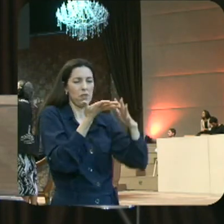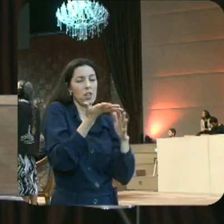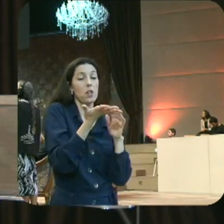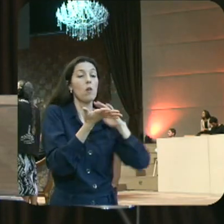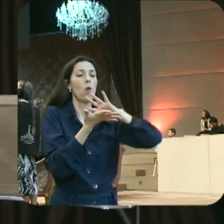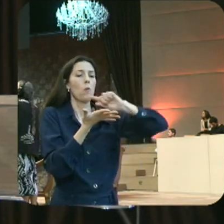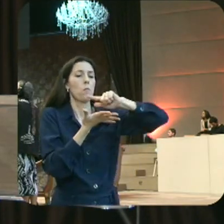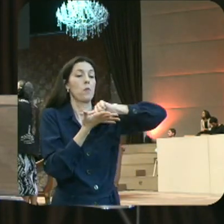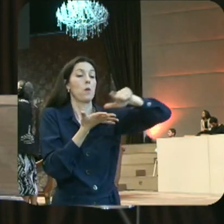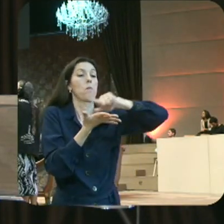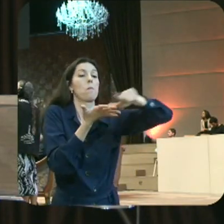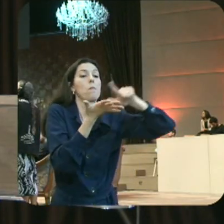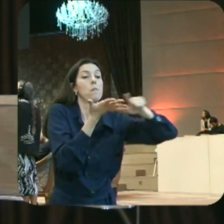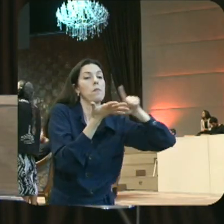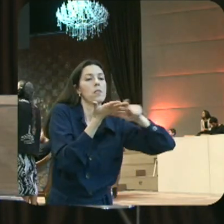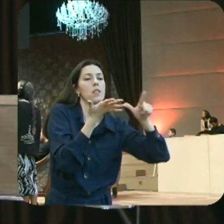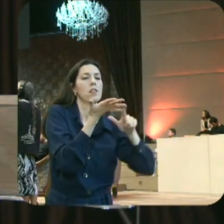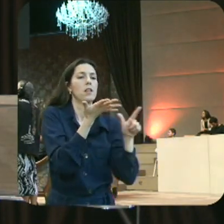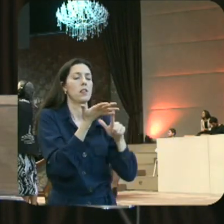coisas